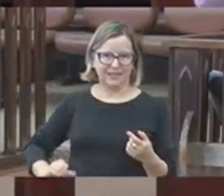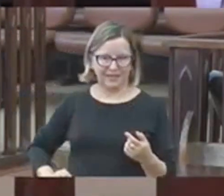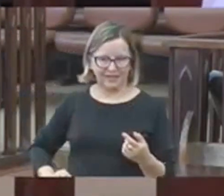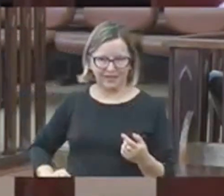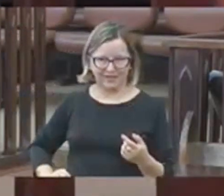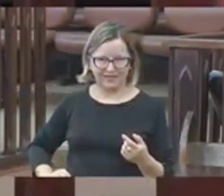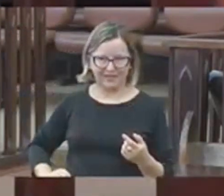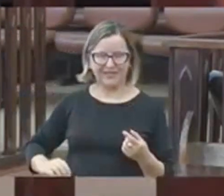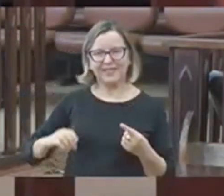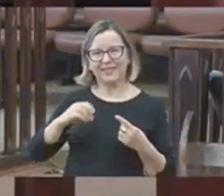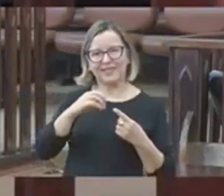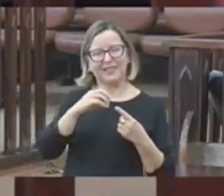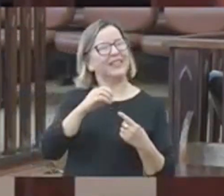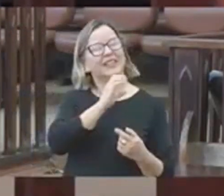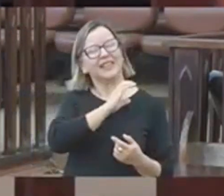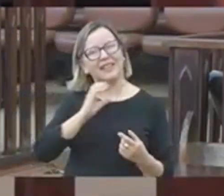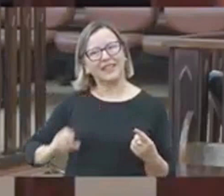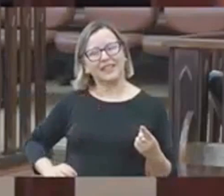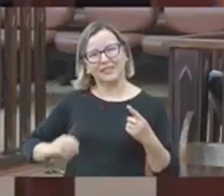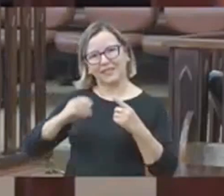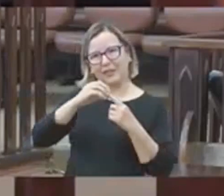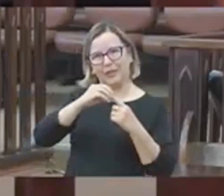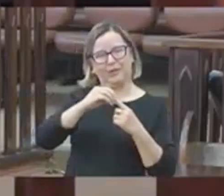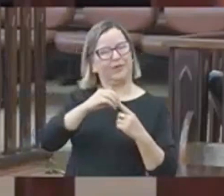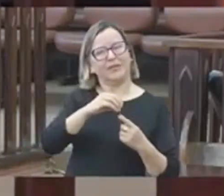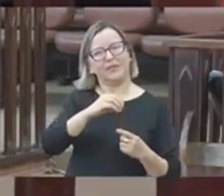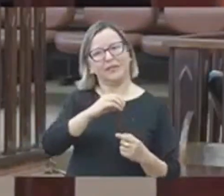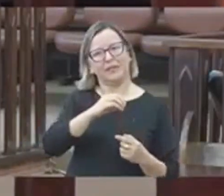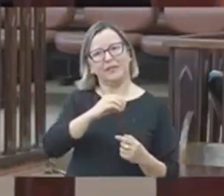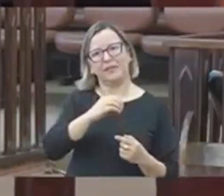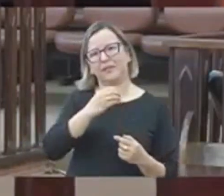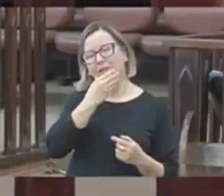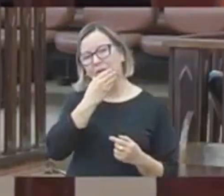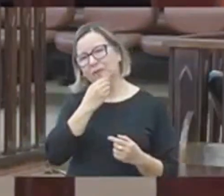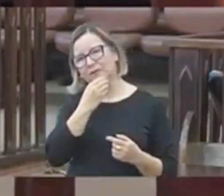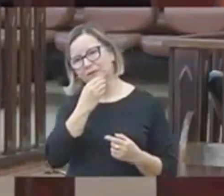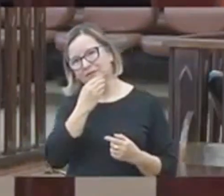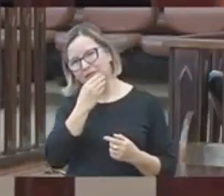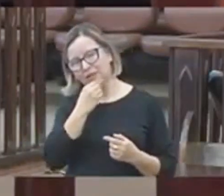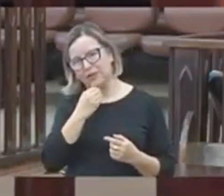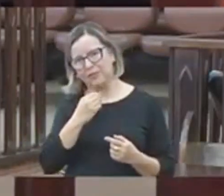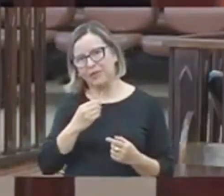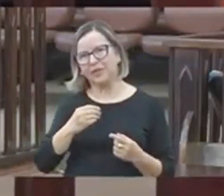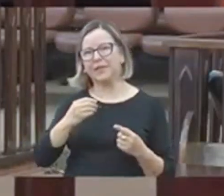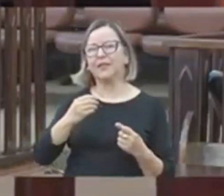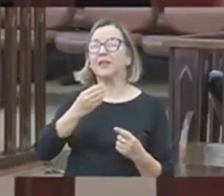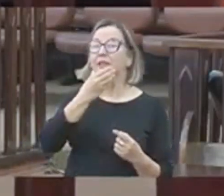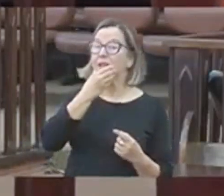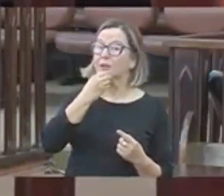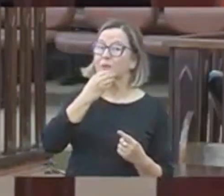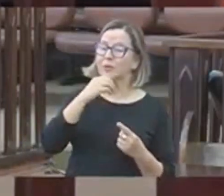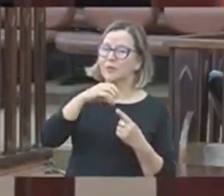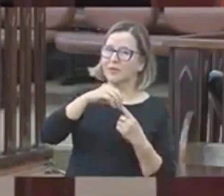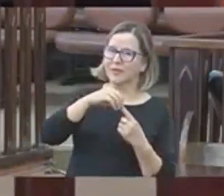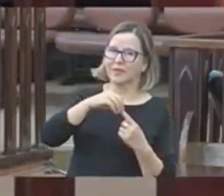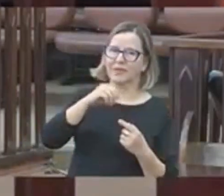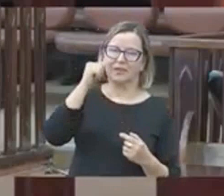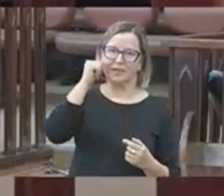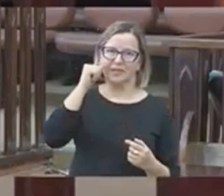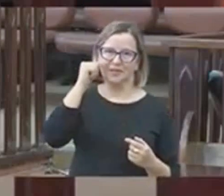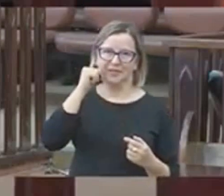o cabeça da mulher. Aqui nós não vemos e não há de fato